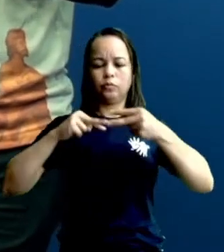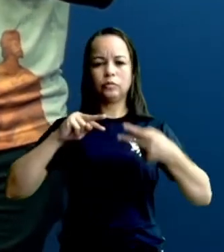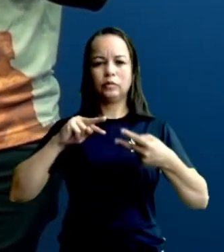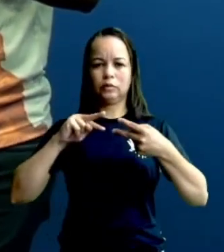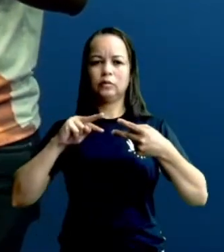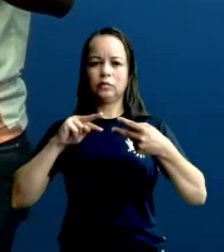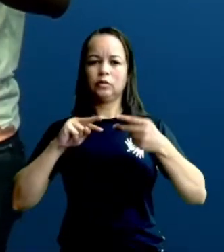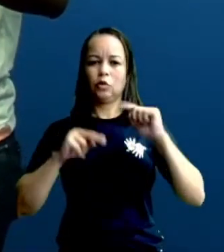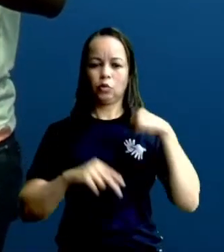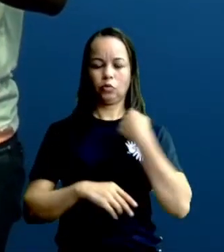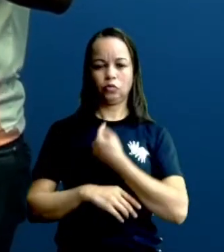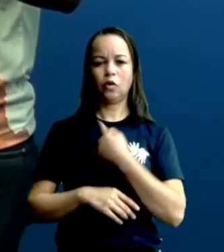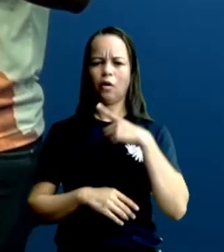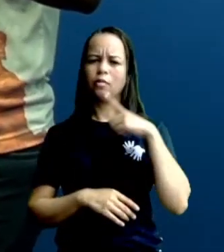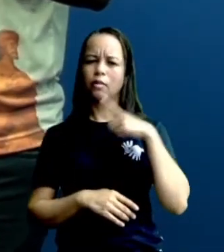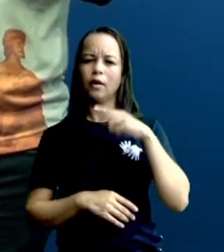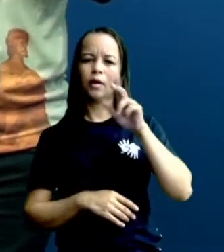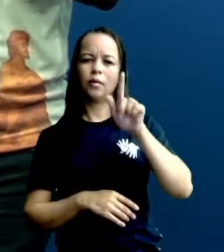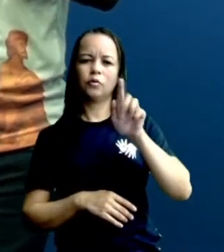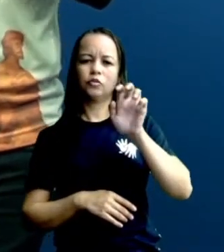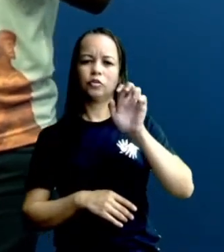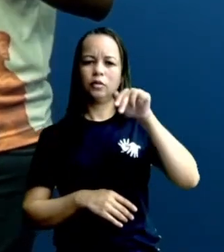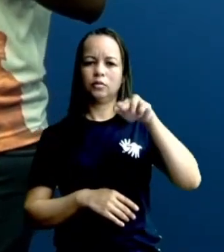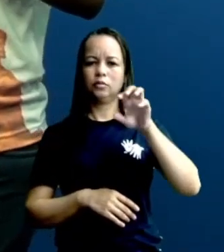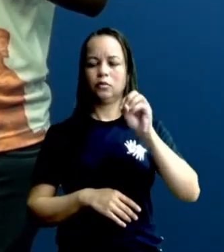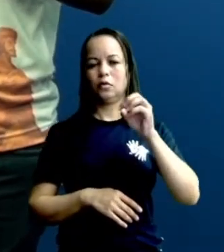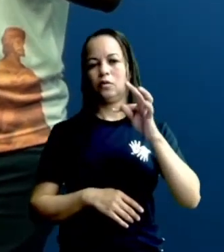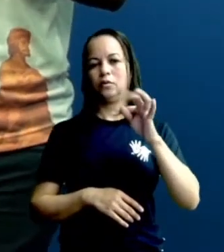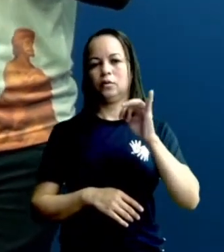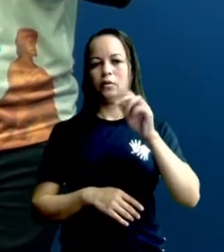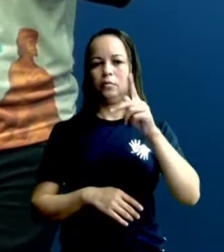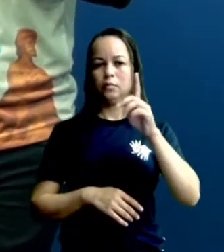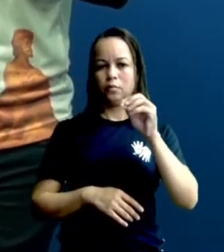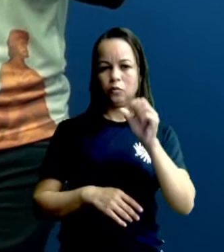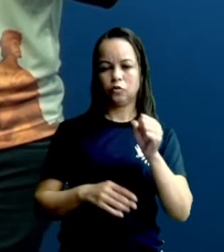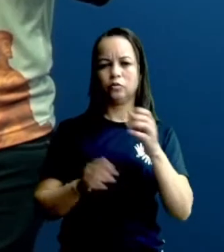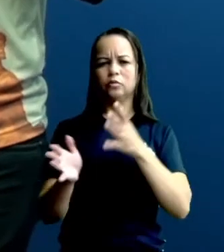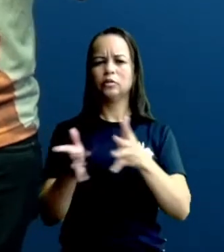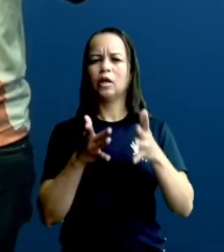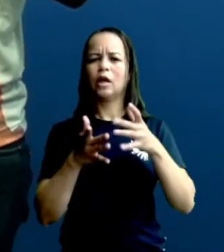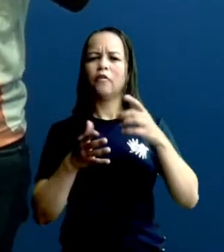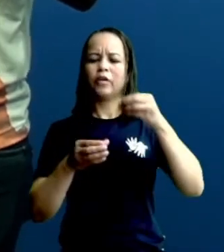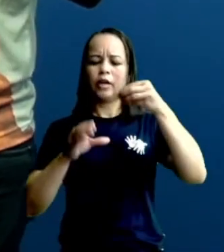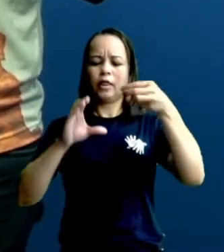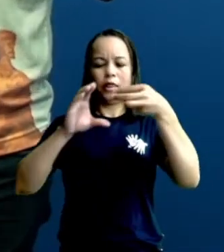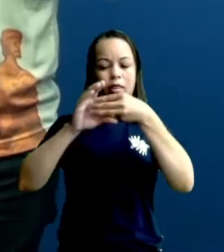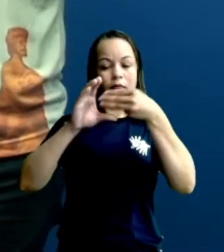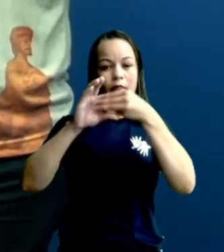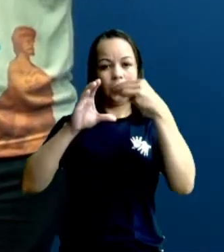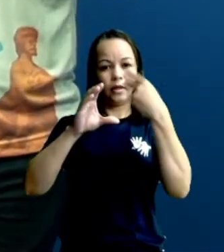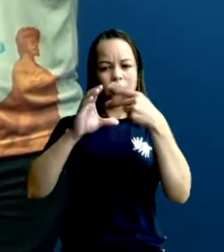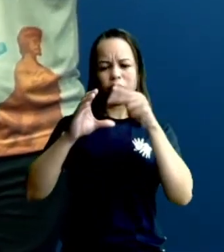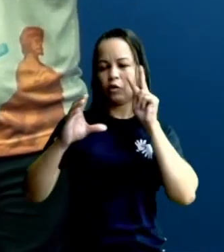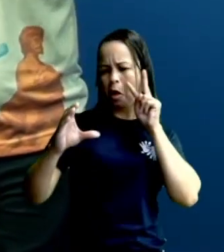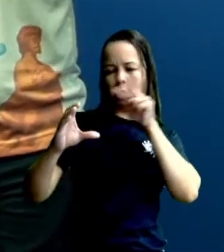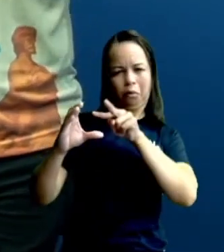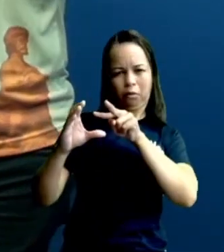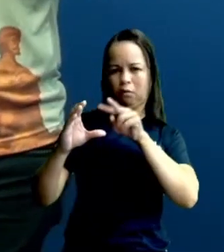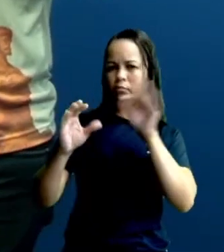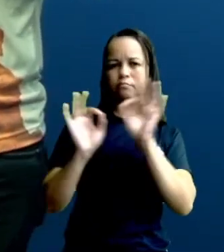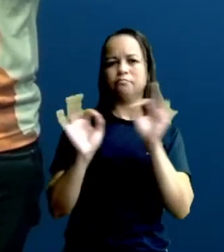temos nosso genótipo. Esse genótipo ele fica dentro da célula, certo? O genótipo, você não vê o genótipo de alguém,